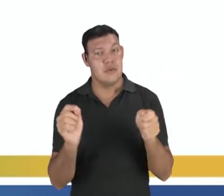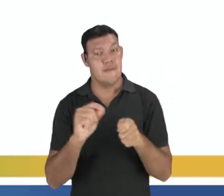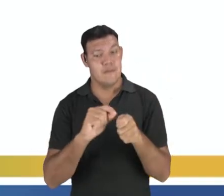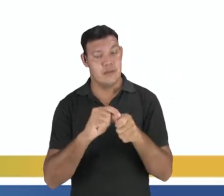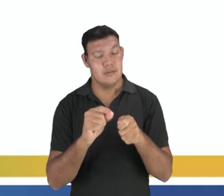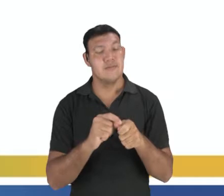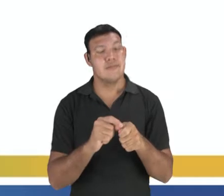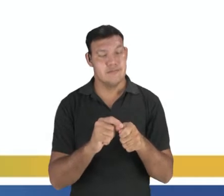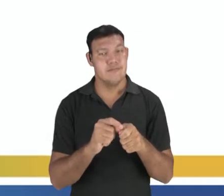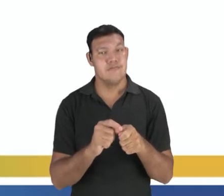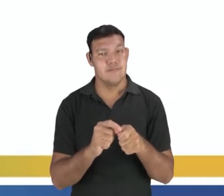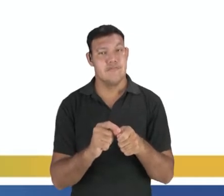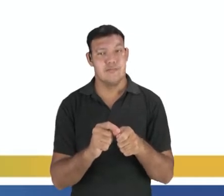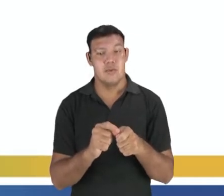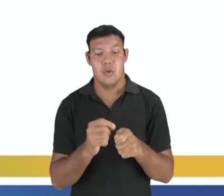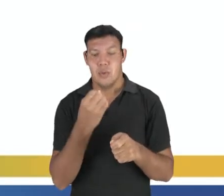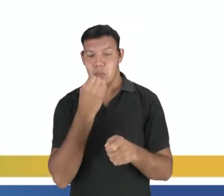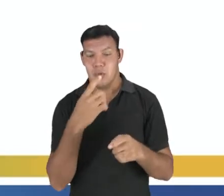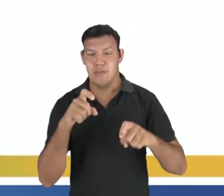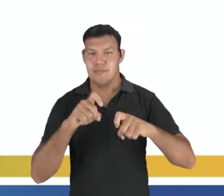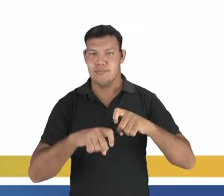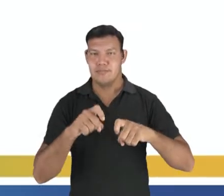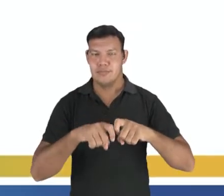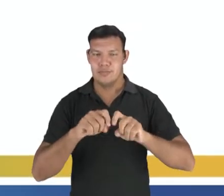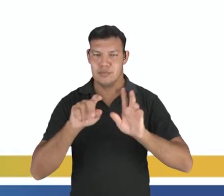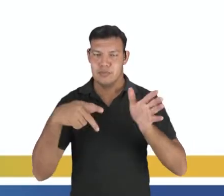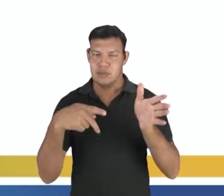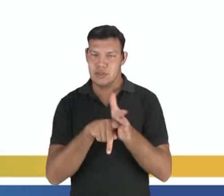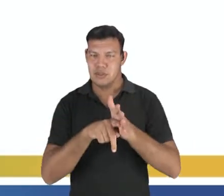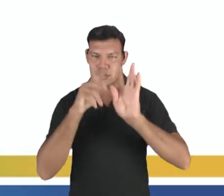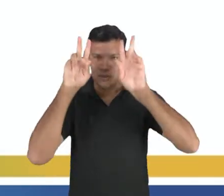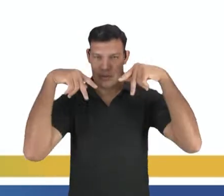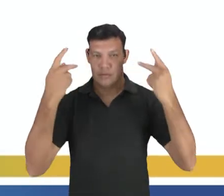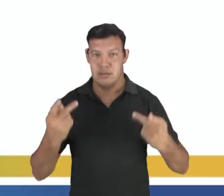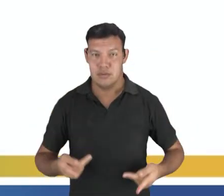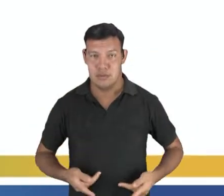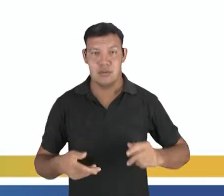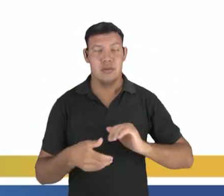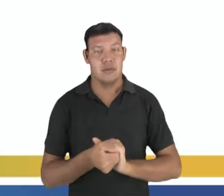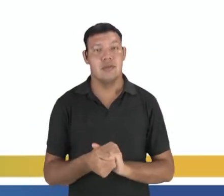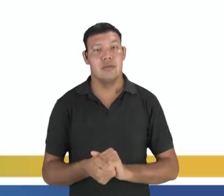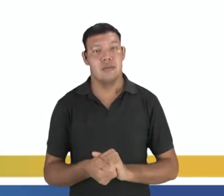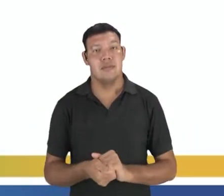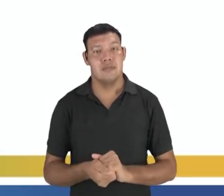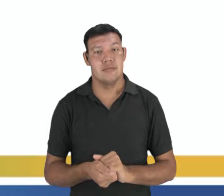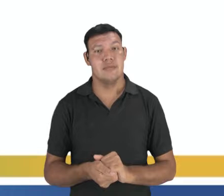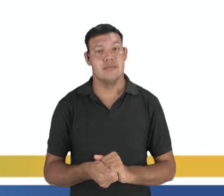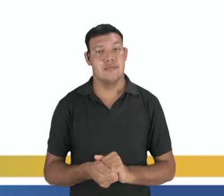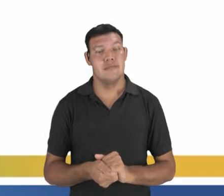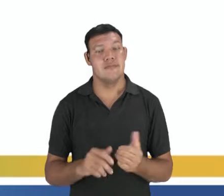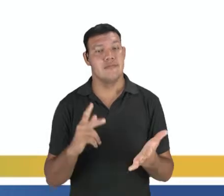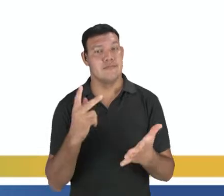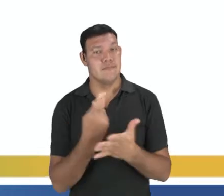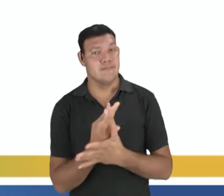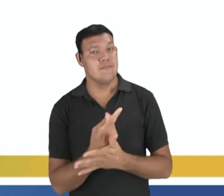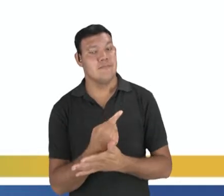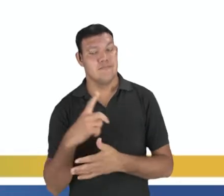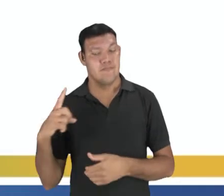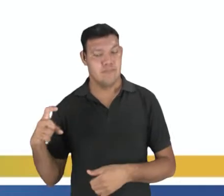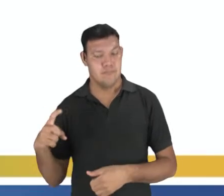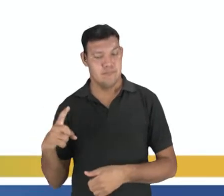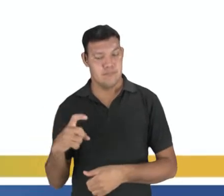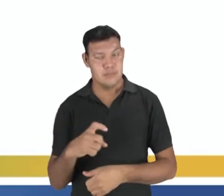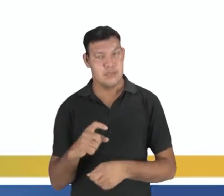condições favoráveis à reprodução humana. É no sistema reprodutor masculino que acontece a produção dos